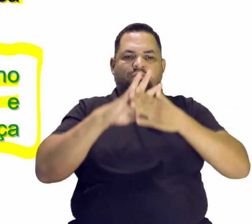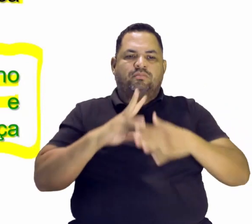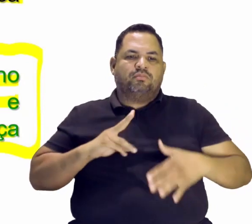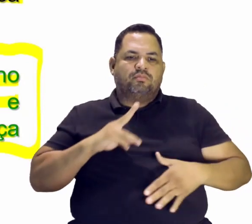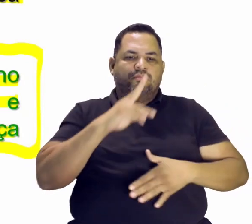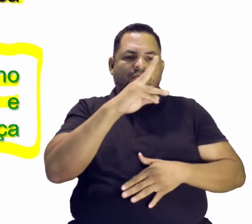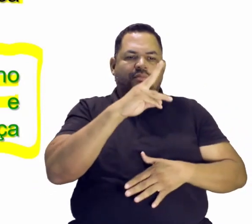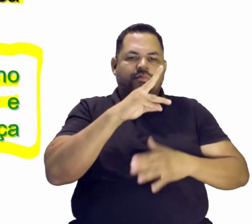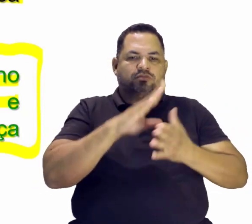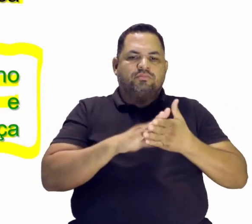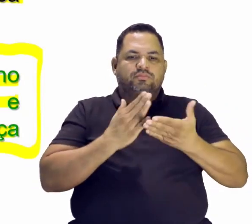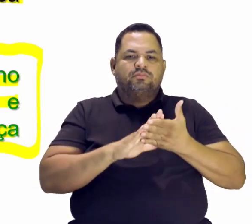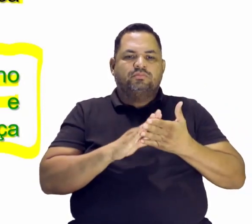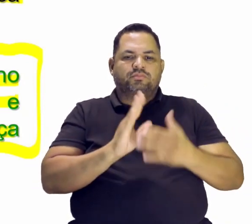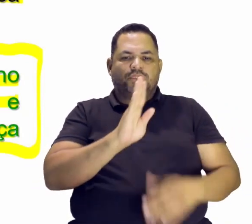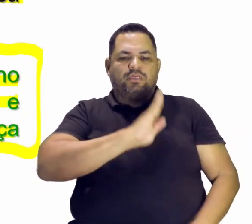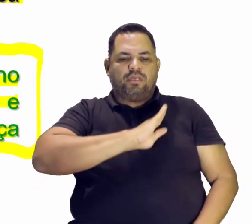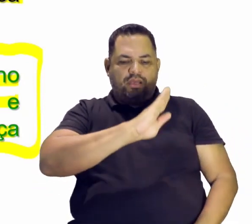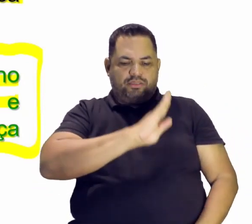e resistência